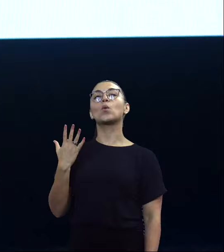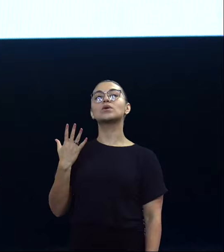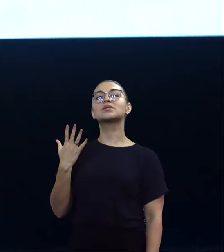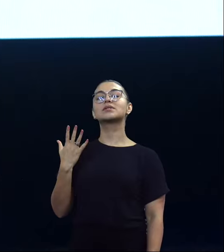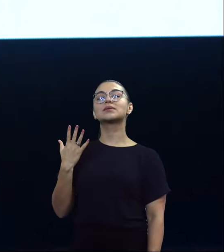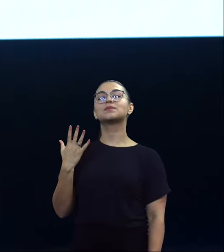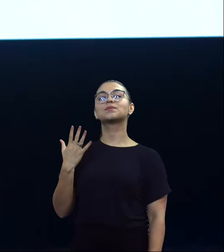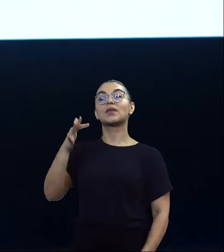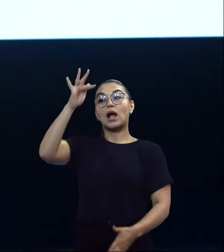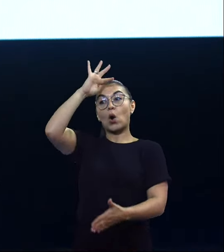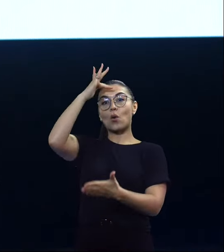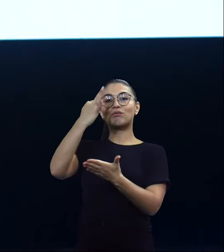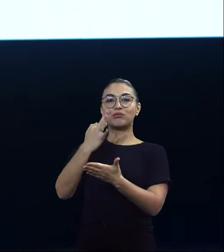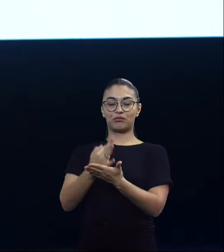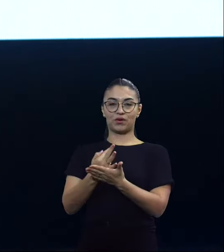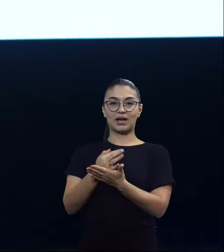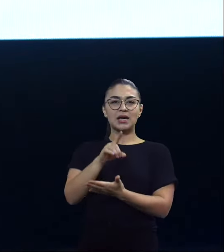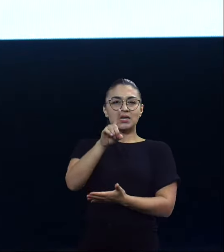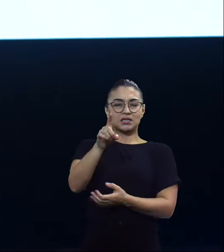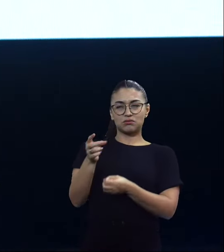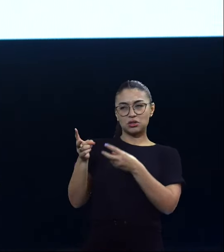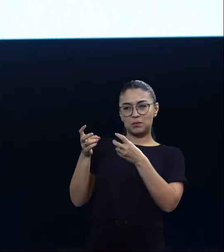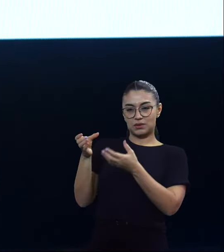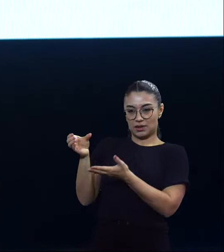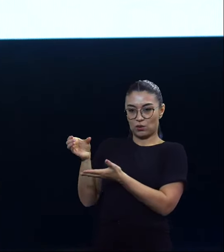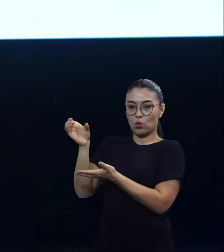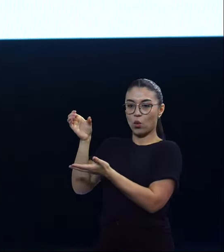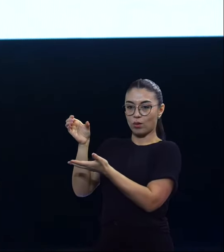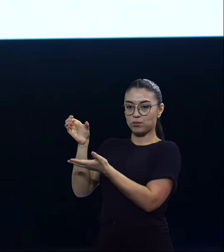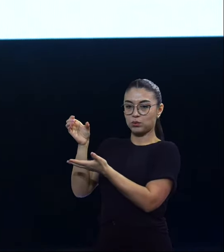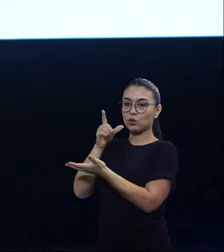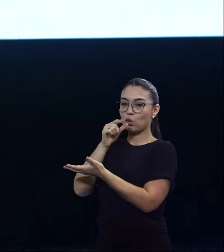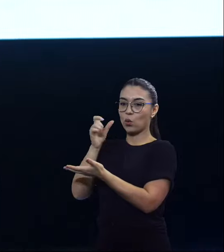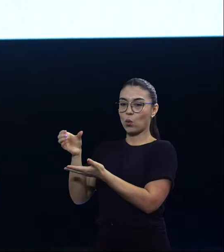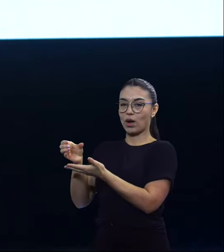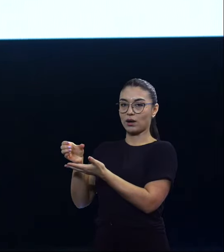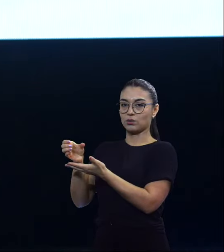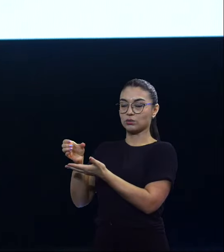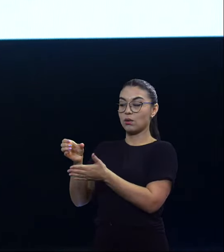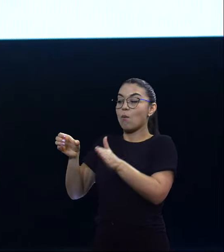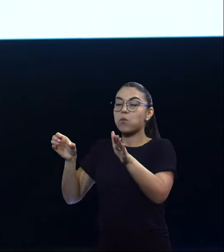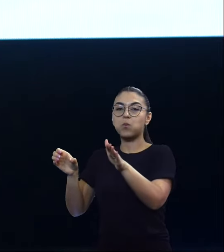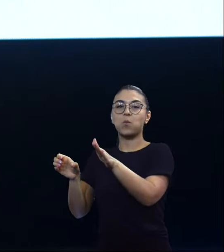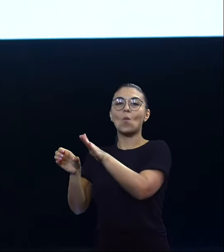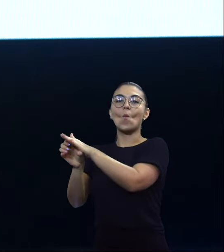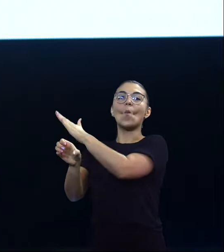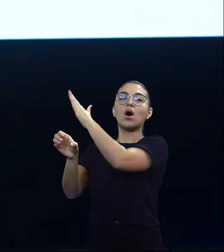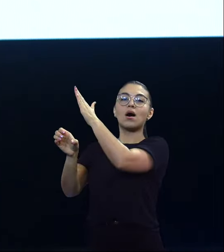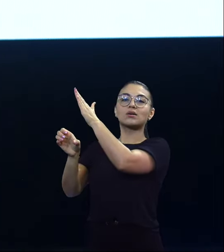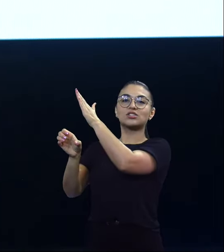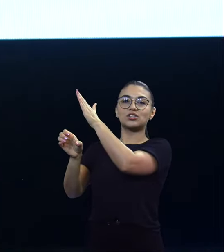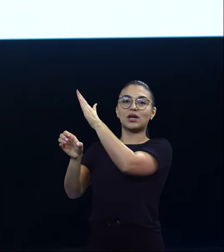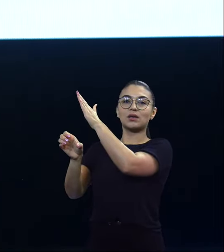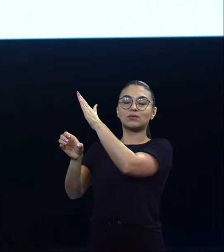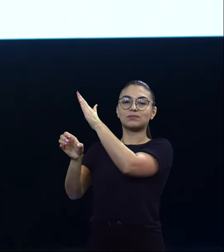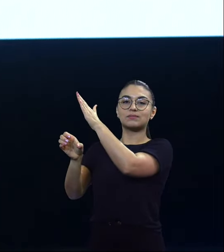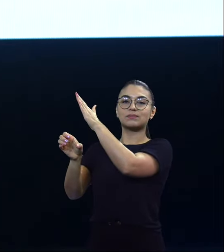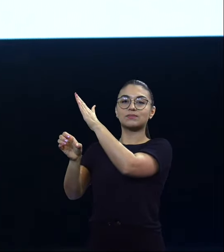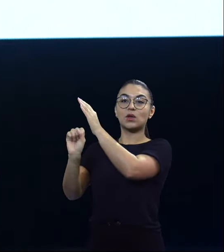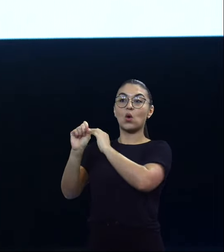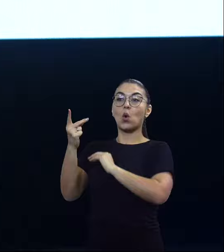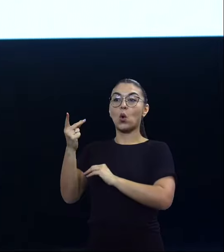copo. Se você enxergar esse copo de uma visão superior, altiva, ele sempre vai parecer meio vazio.